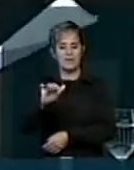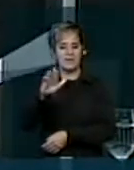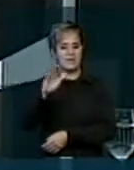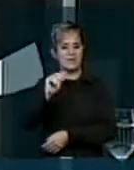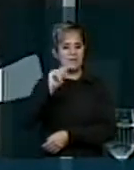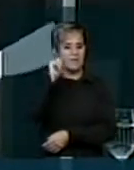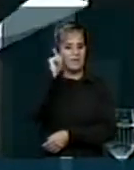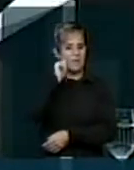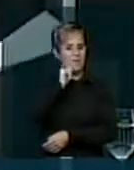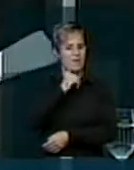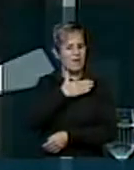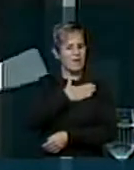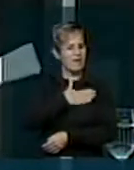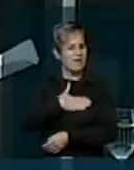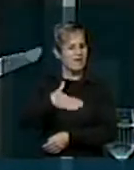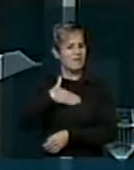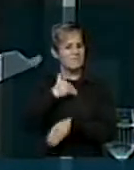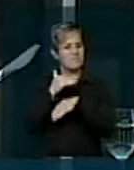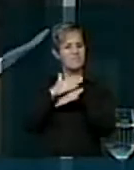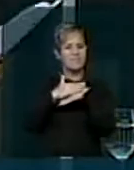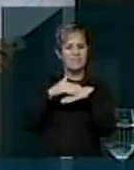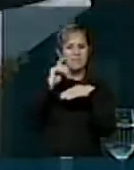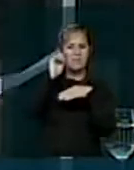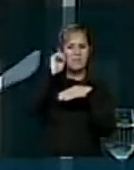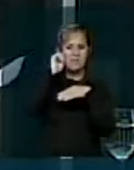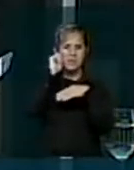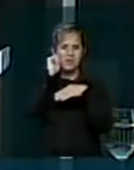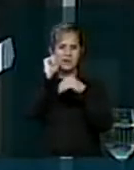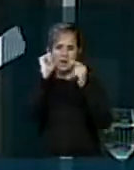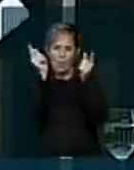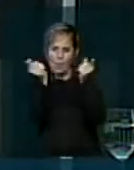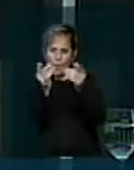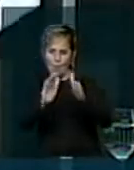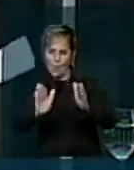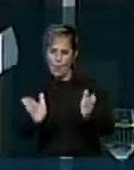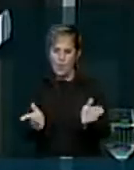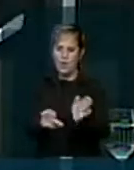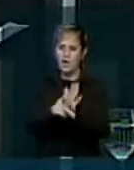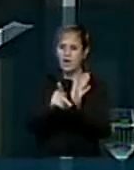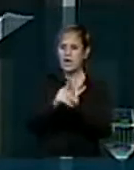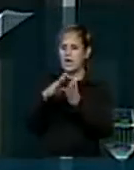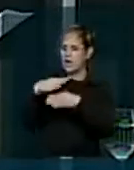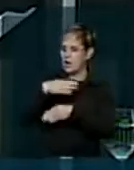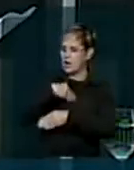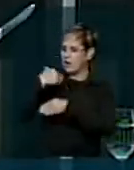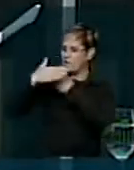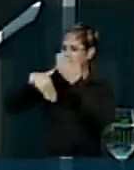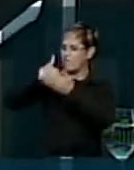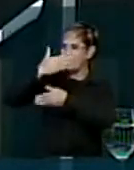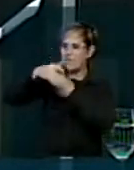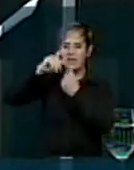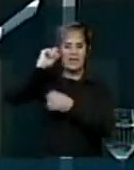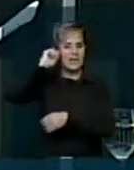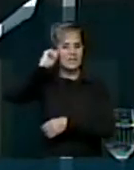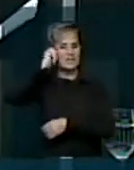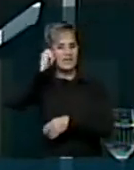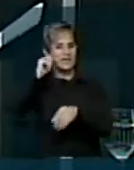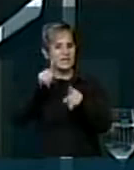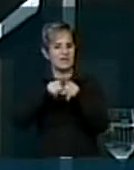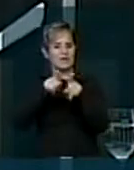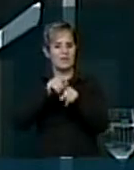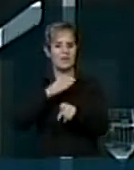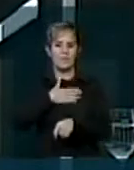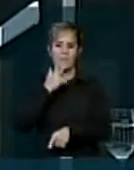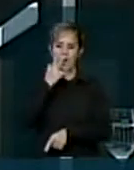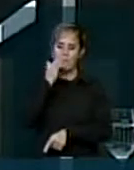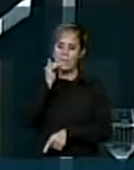negra, bondosa, cintura de pilão, descendente de africano, da escravidão, e ao meu pai,